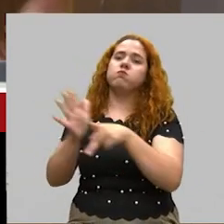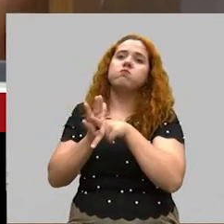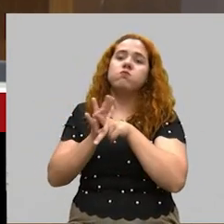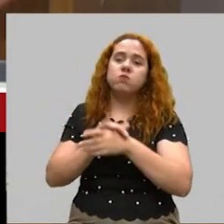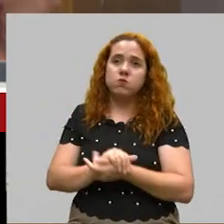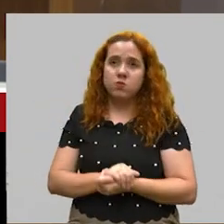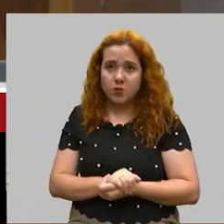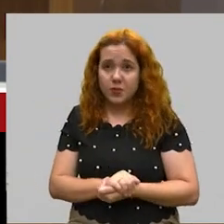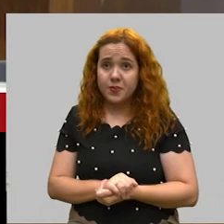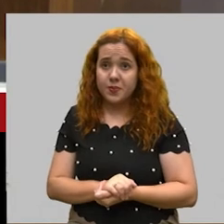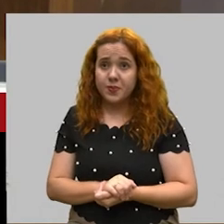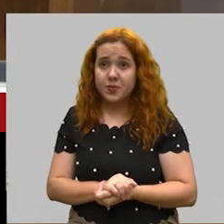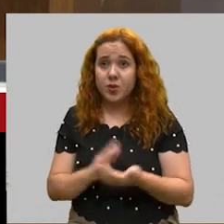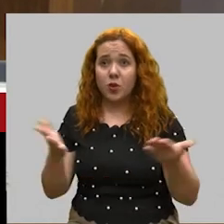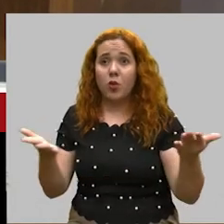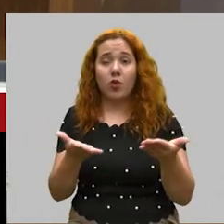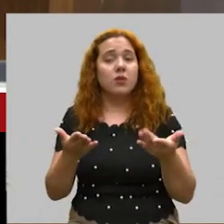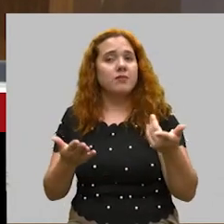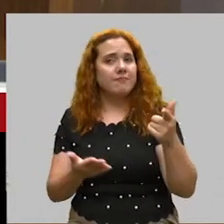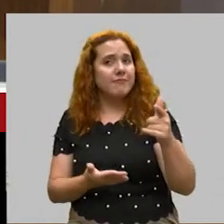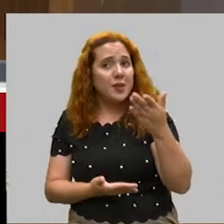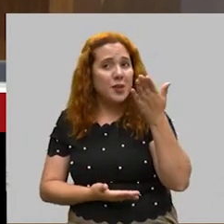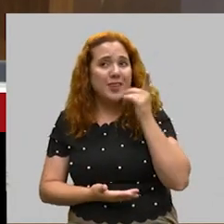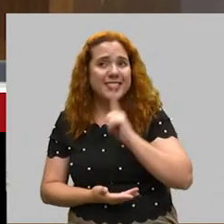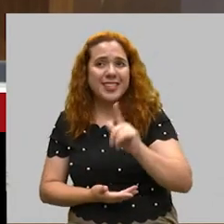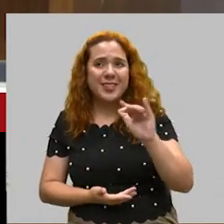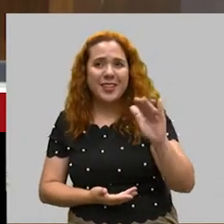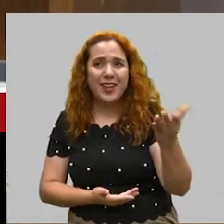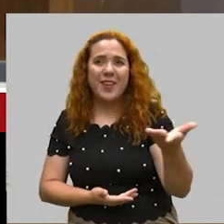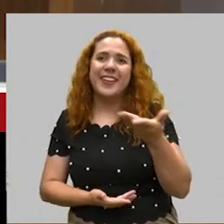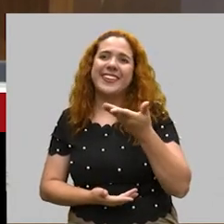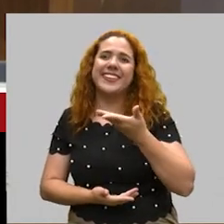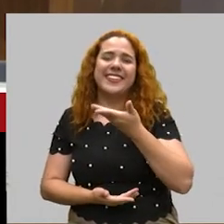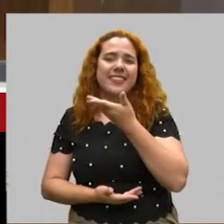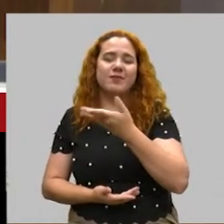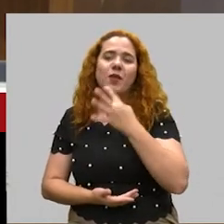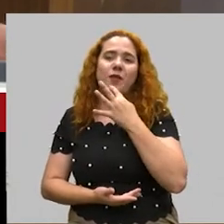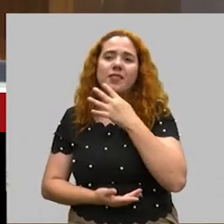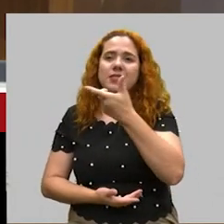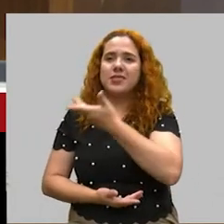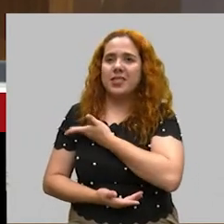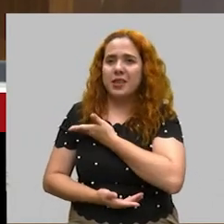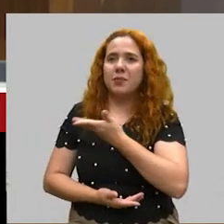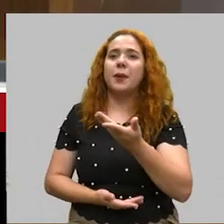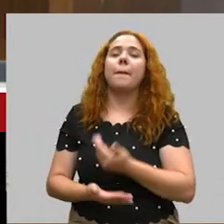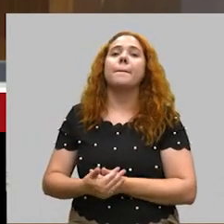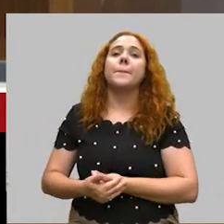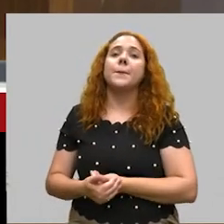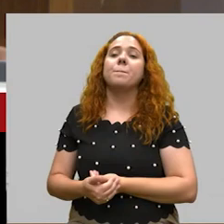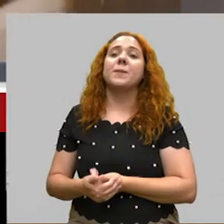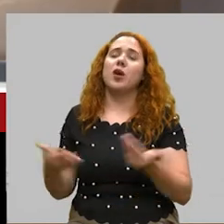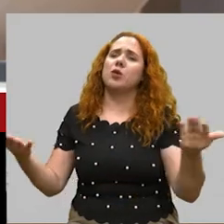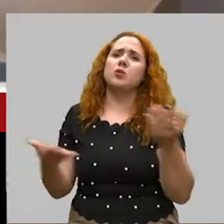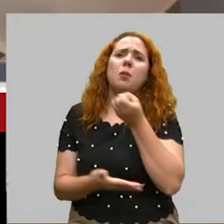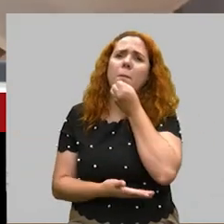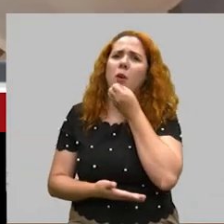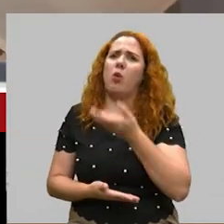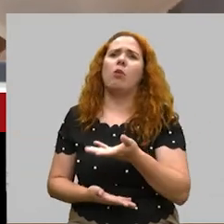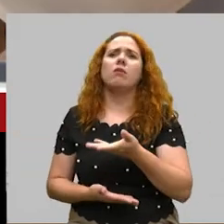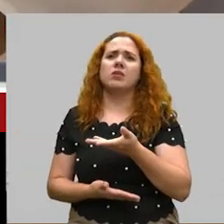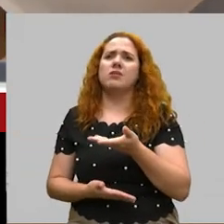e é hoje tive a oportunidade de conhecê-la né e é muito rico pra gente fazer esse trabalho